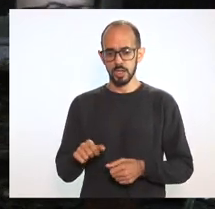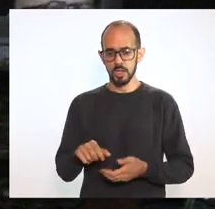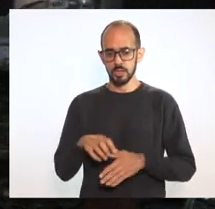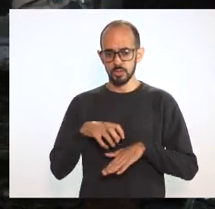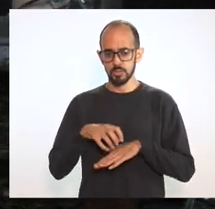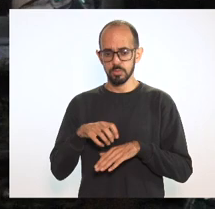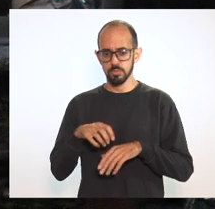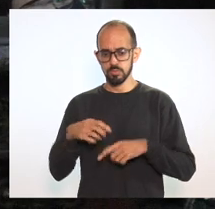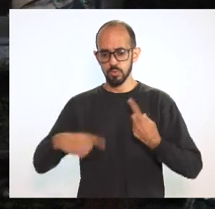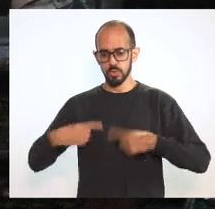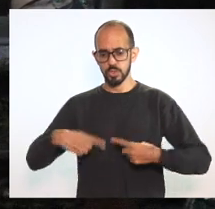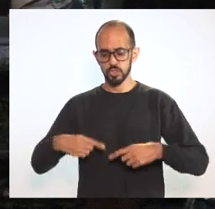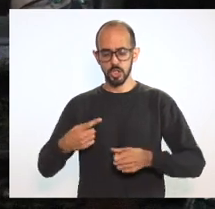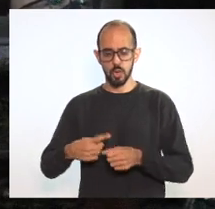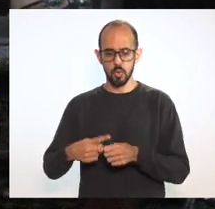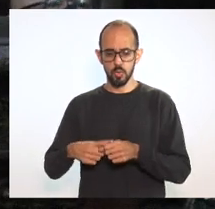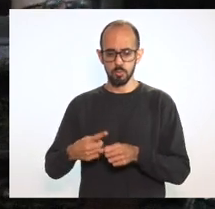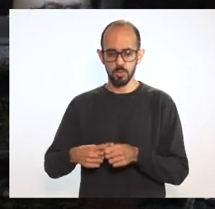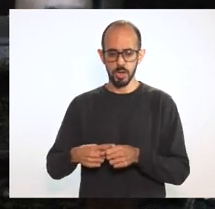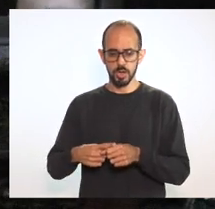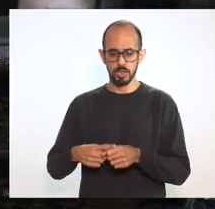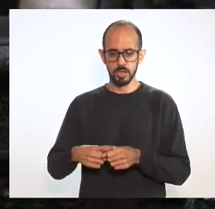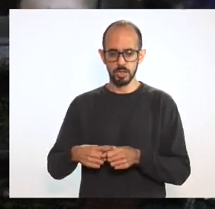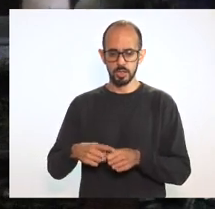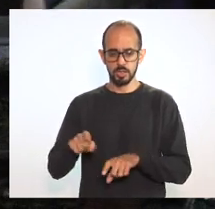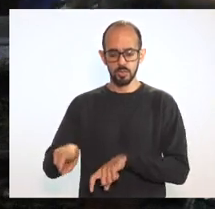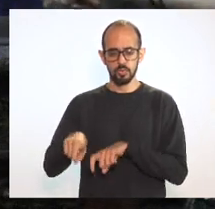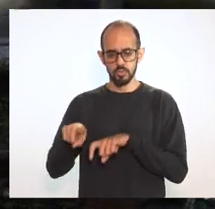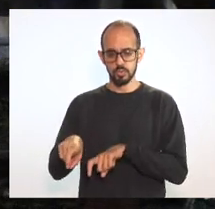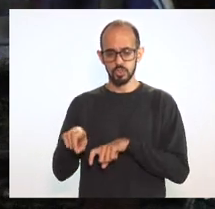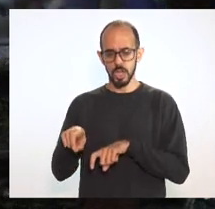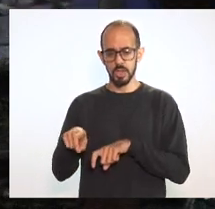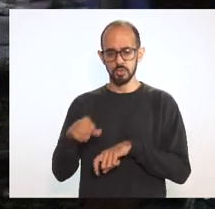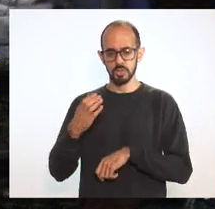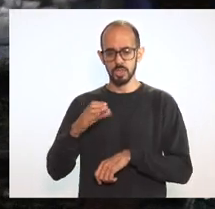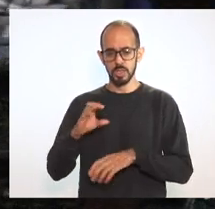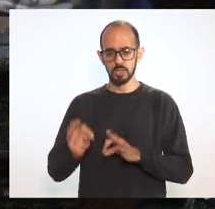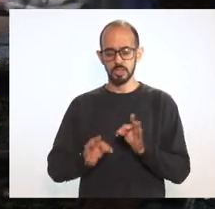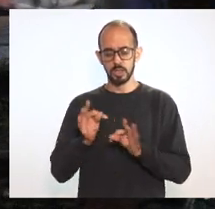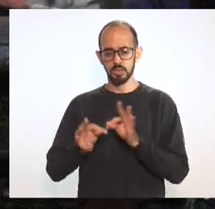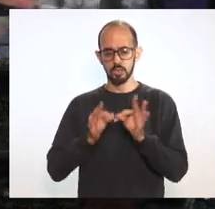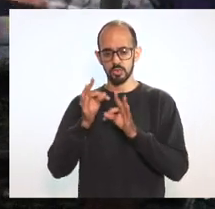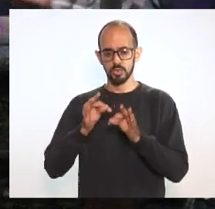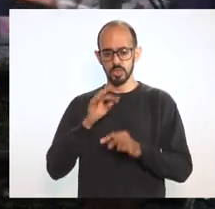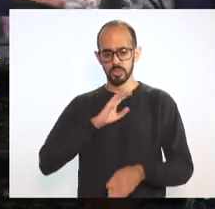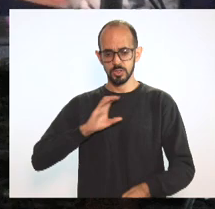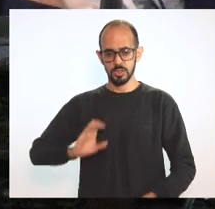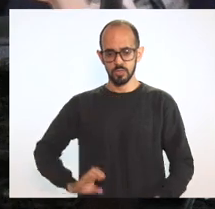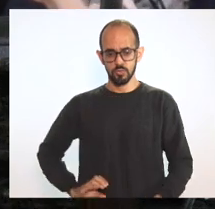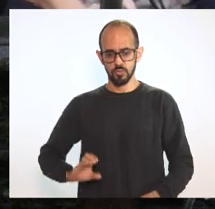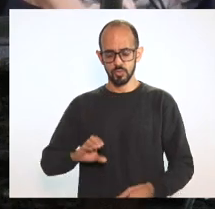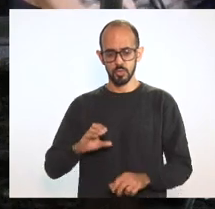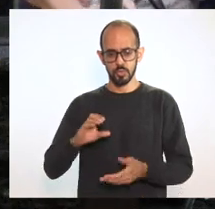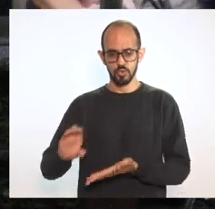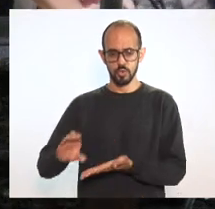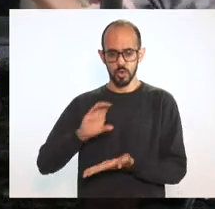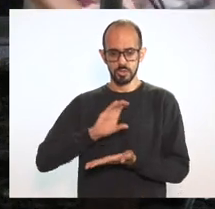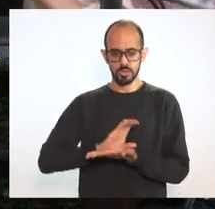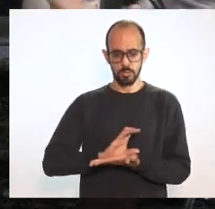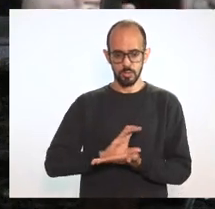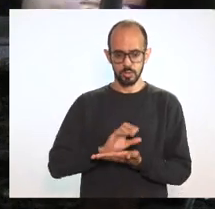de Política Urbana, Habitação e Assunto Fundiário, Ciência, Tecnologia, Defesa Civil, de Orçamento, às emendas de plenário.